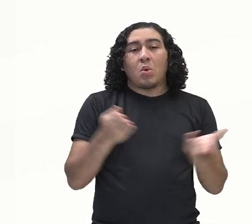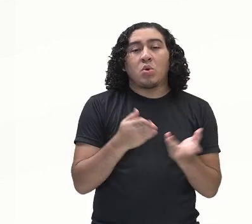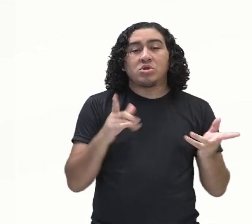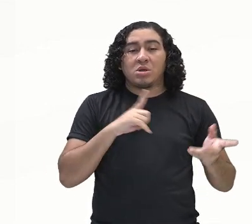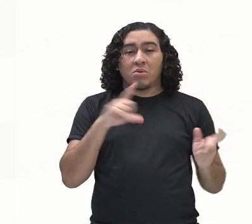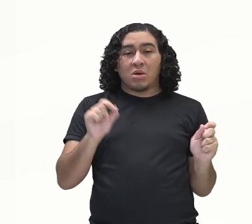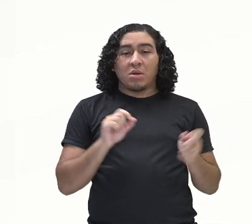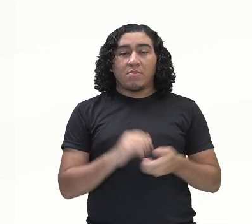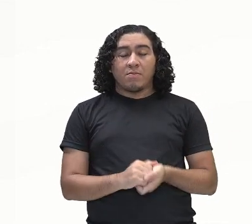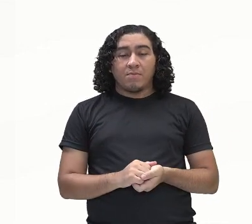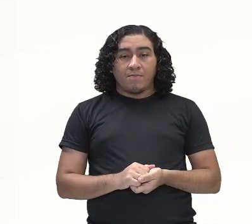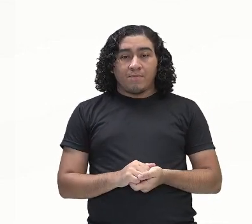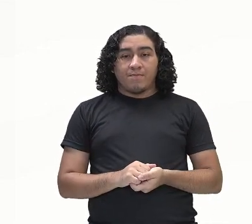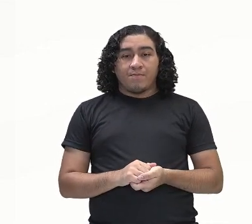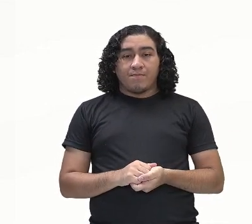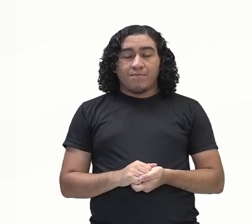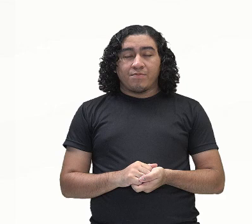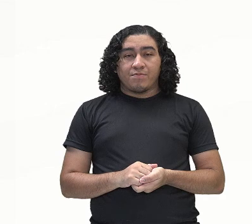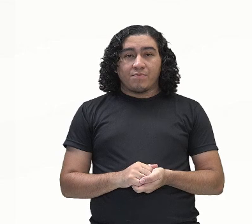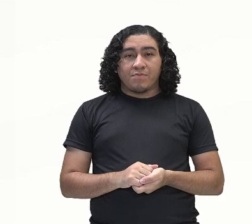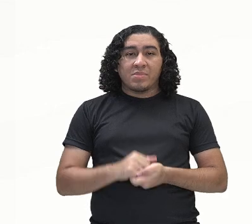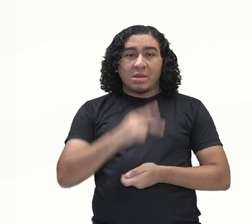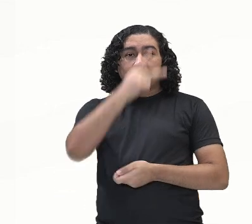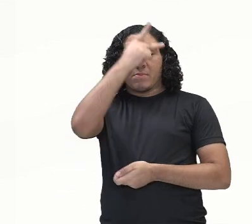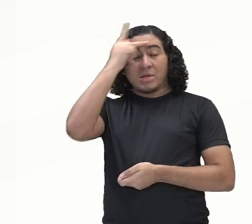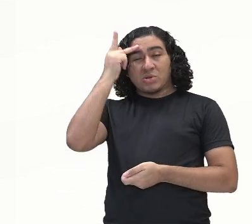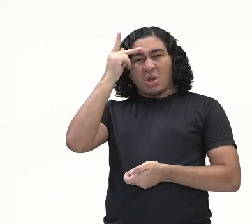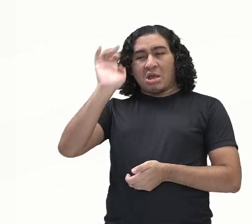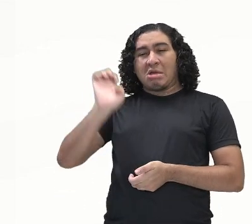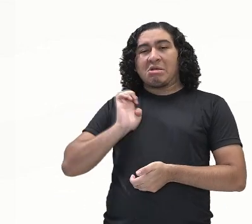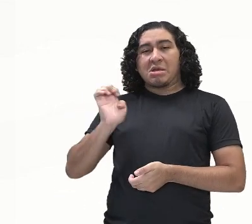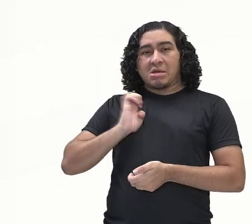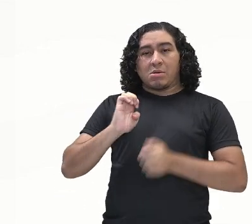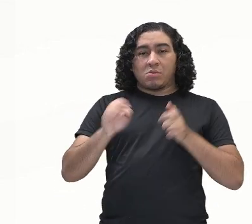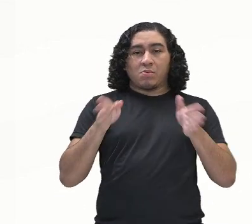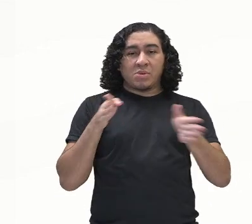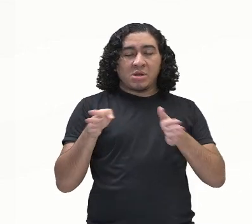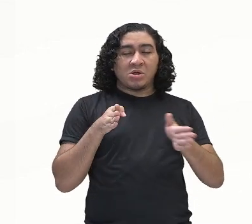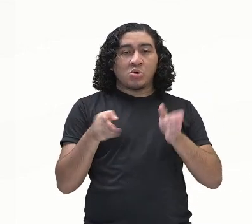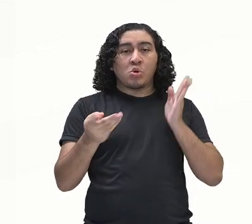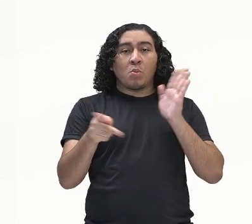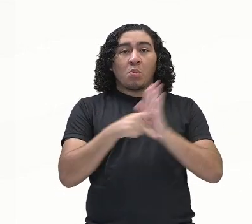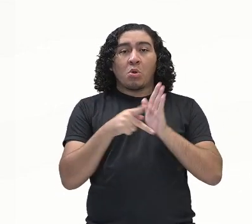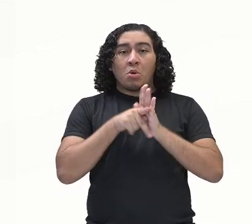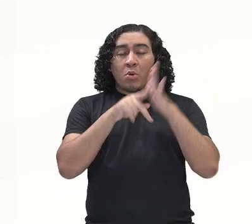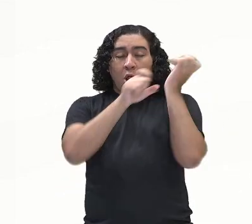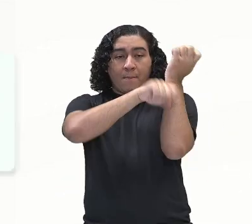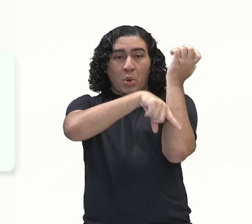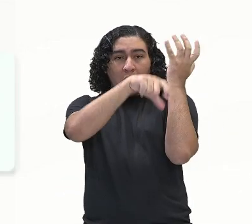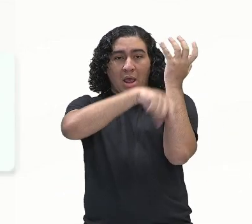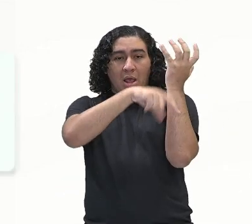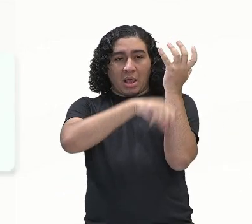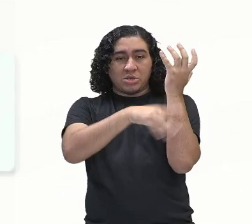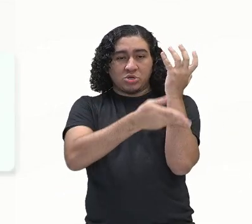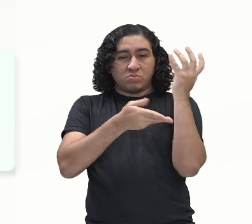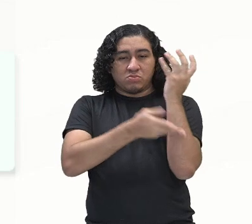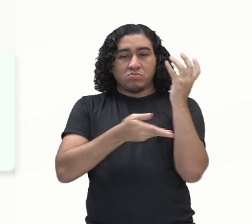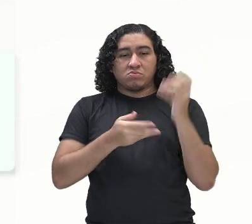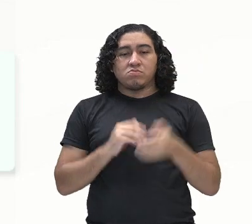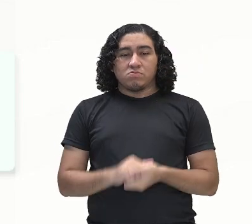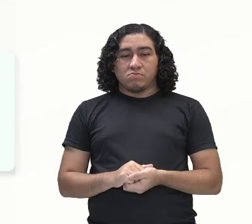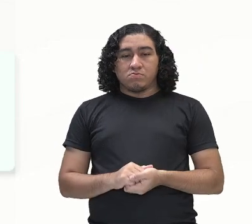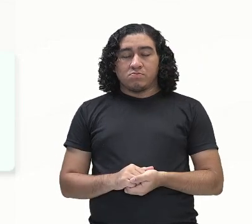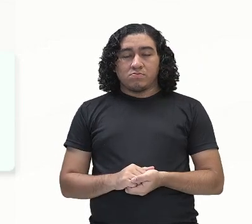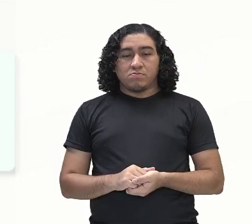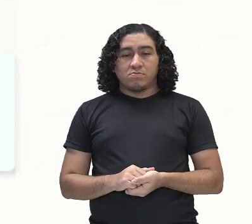aqui, olha, a membros da elite no período da borracha, tá bom?